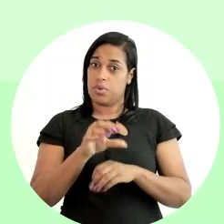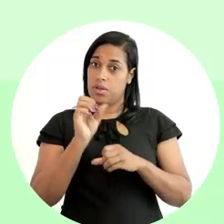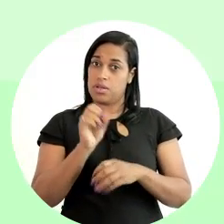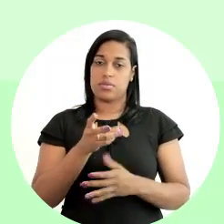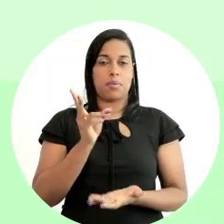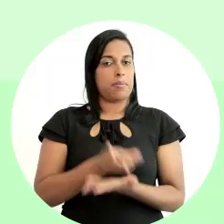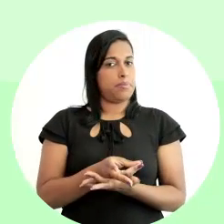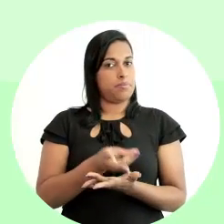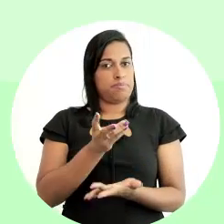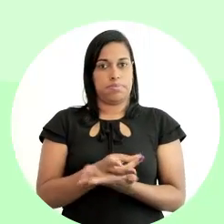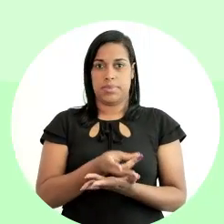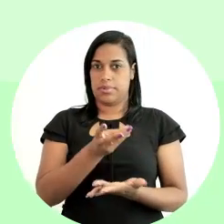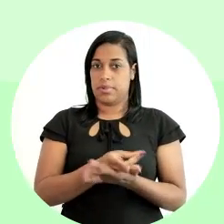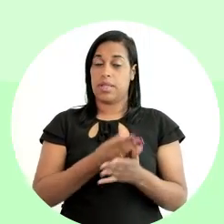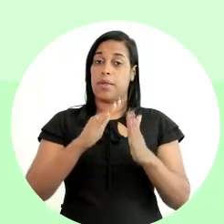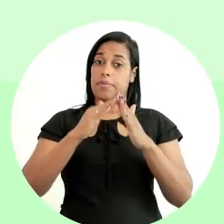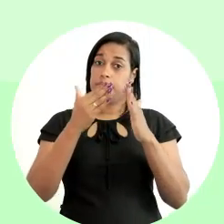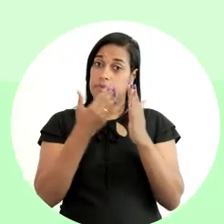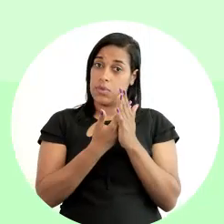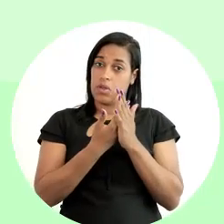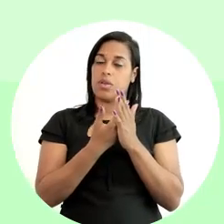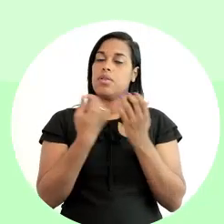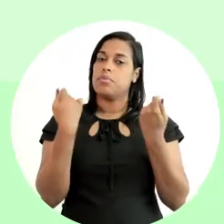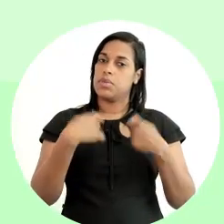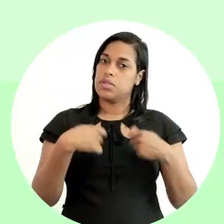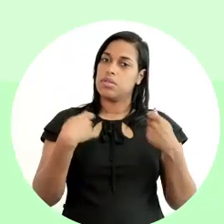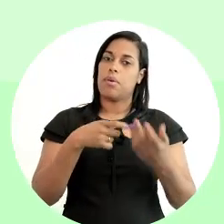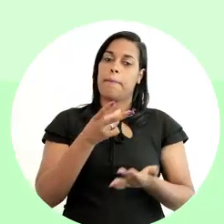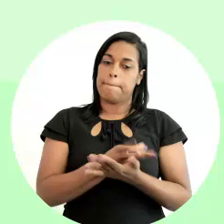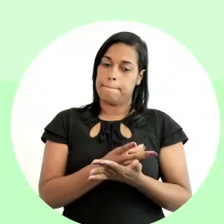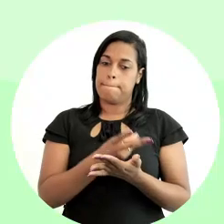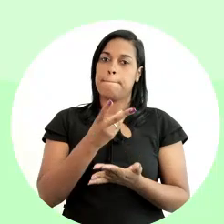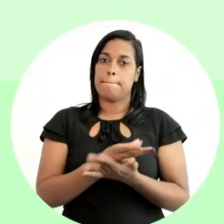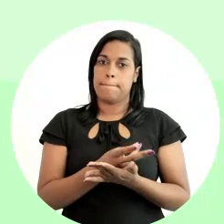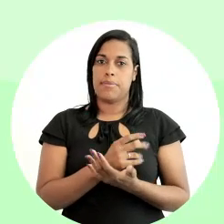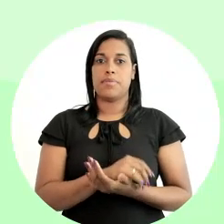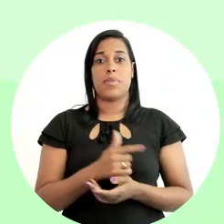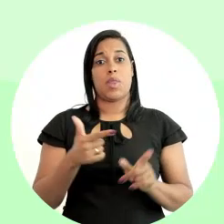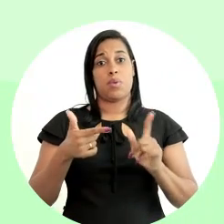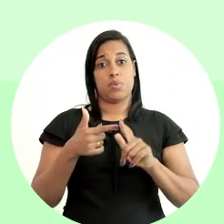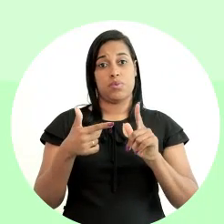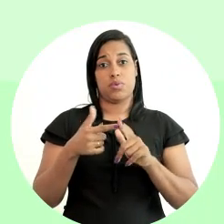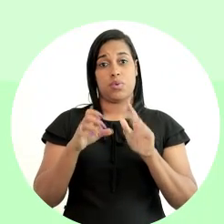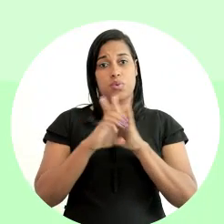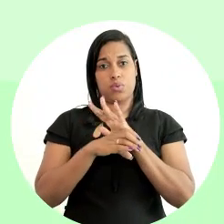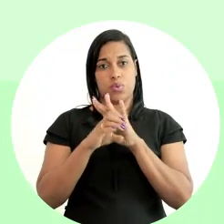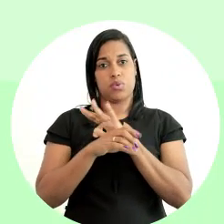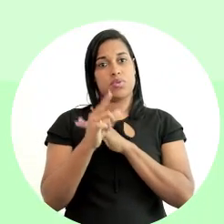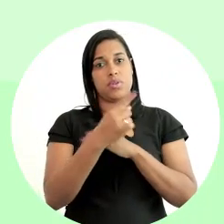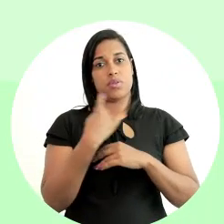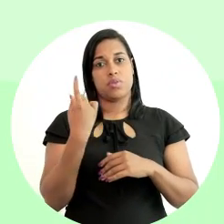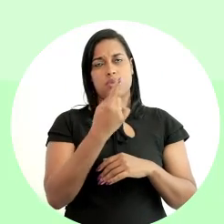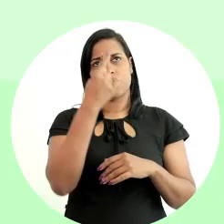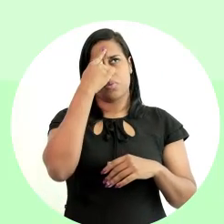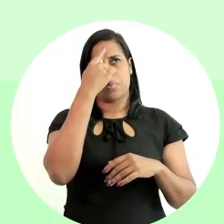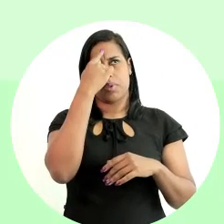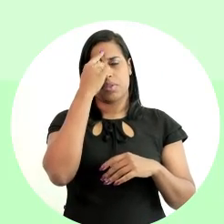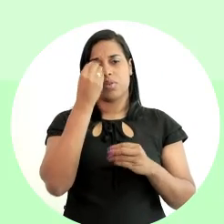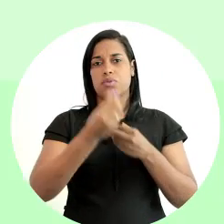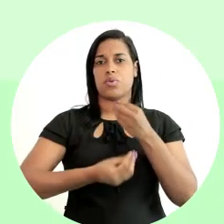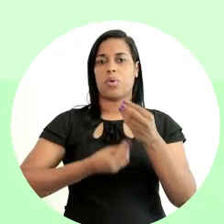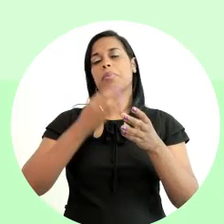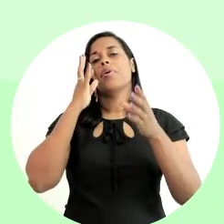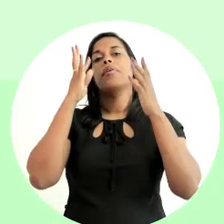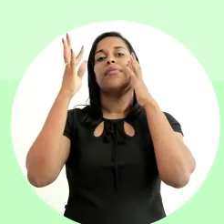educação permanece. E a escola tem permanecido. O segundo conceito que eu gostaria que nós pensássemos